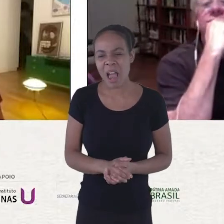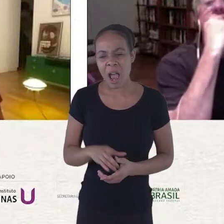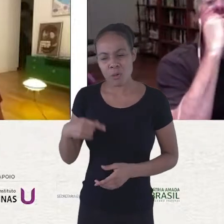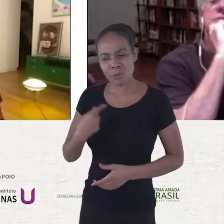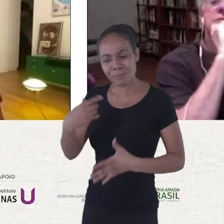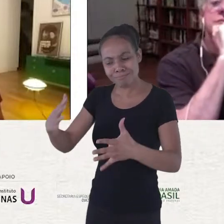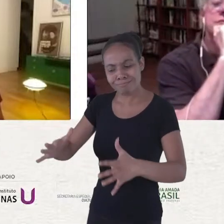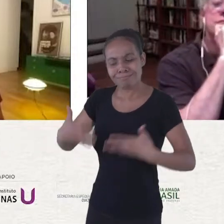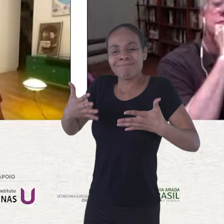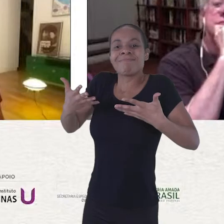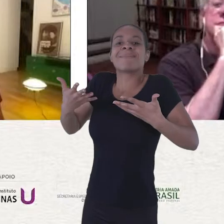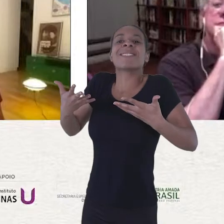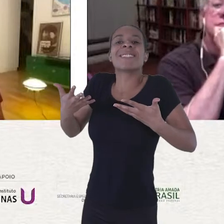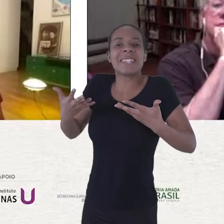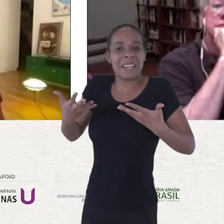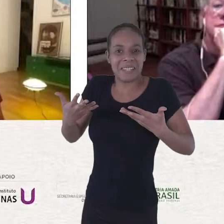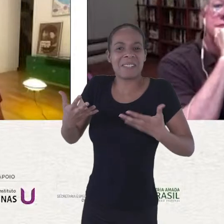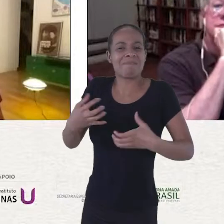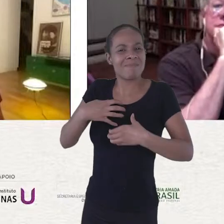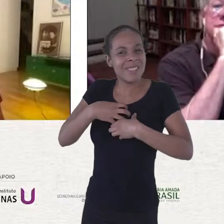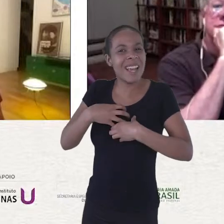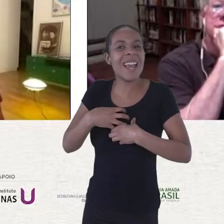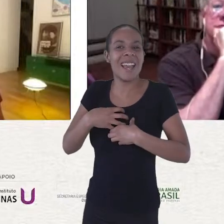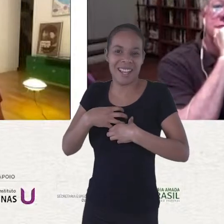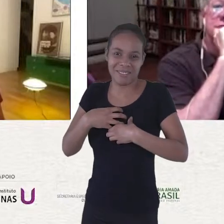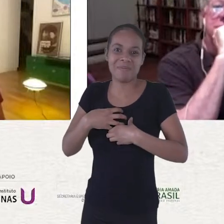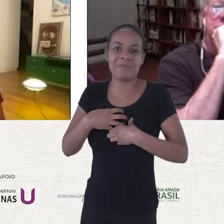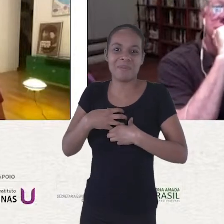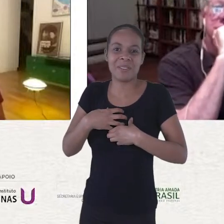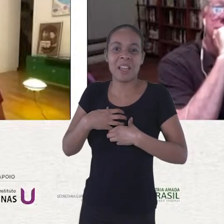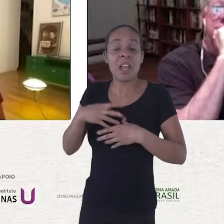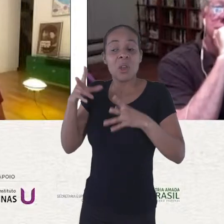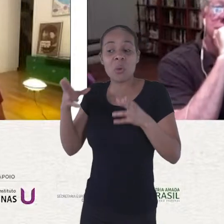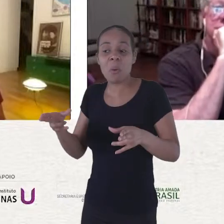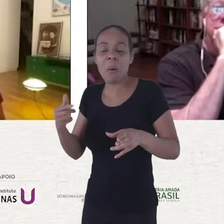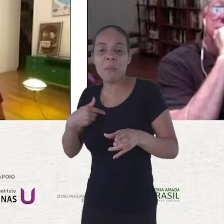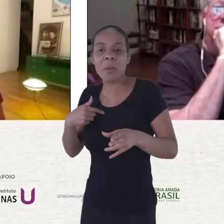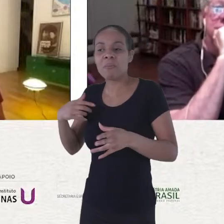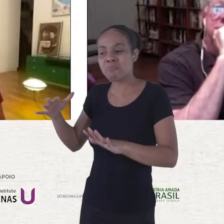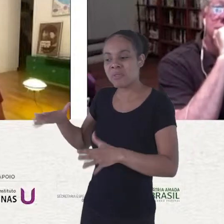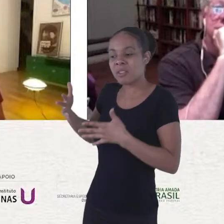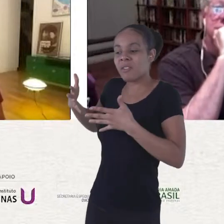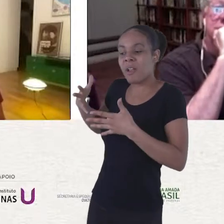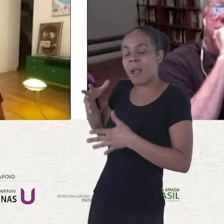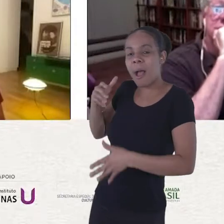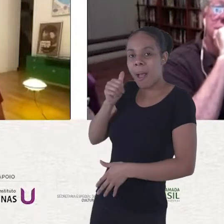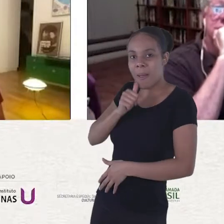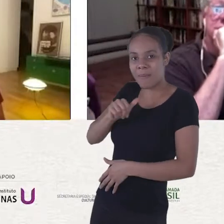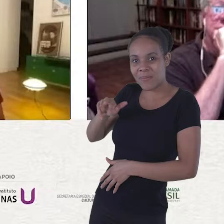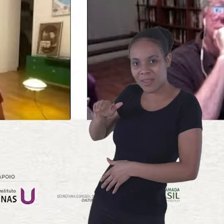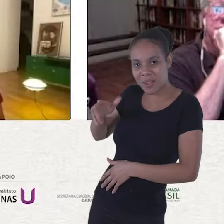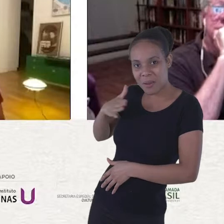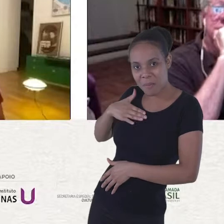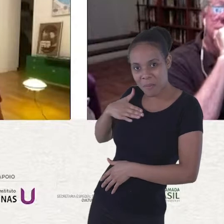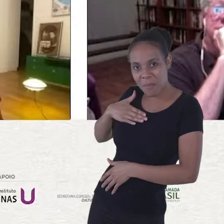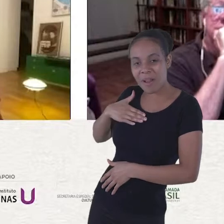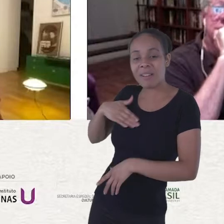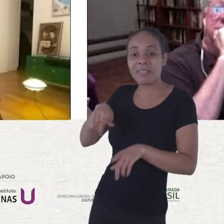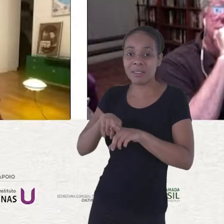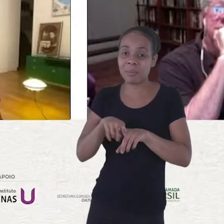como eu recebi do Cacá, como eu recebi de minha irmã, como eu recebi dos amigos a quem